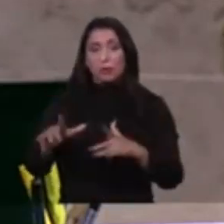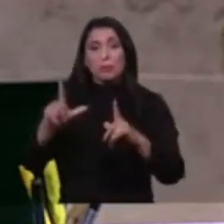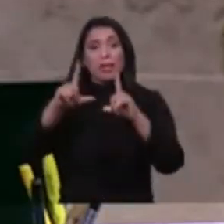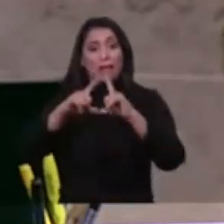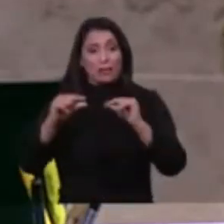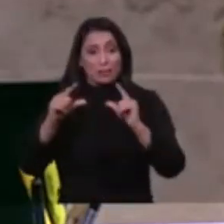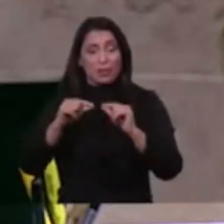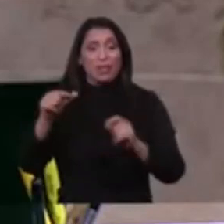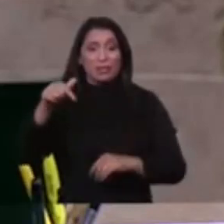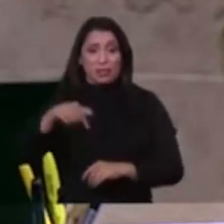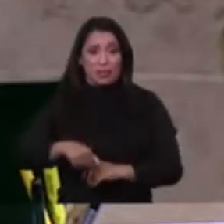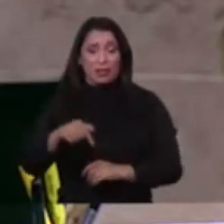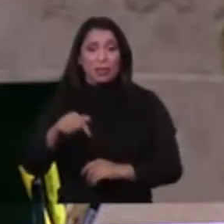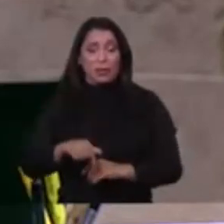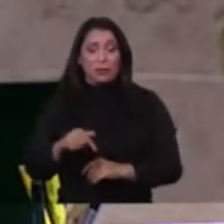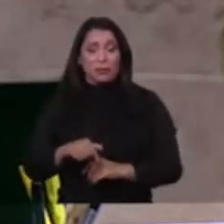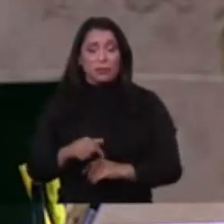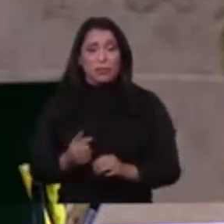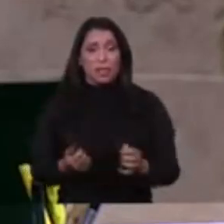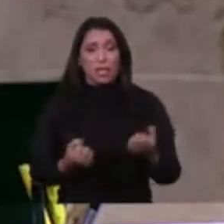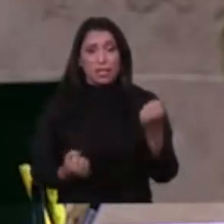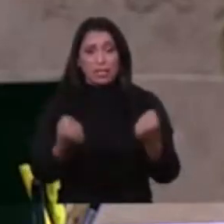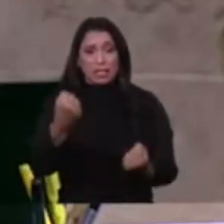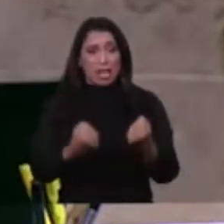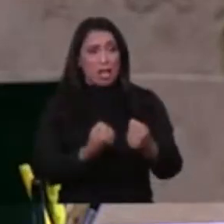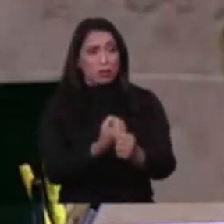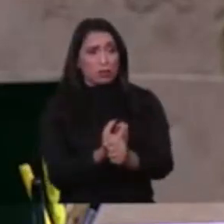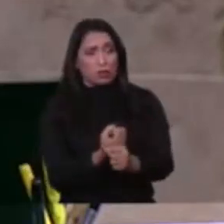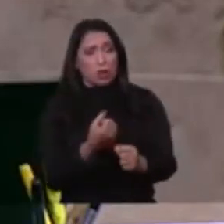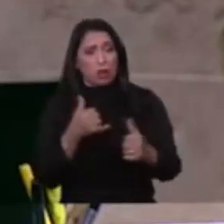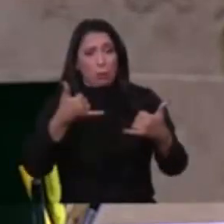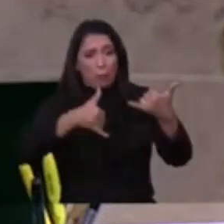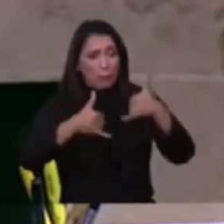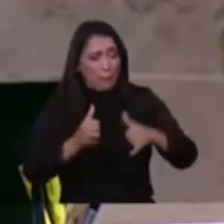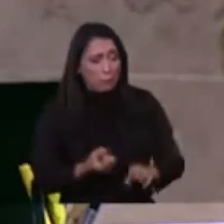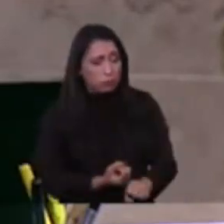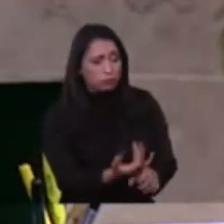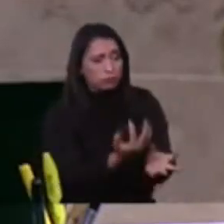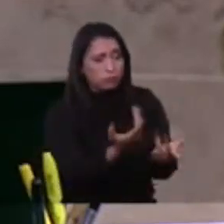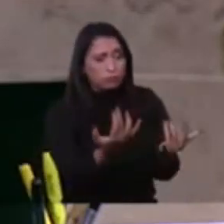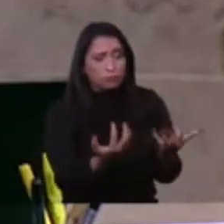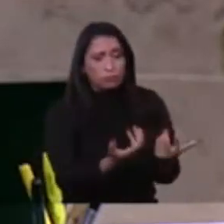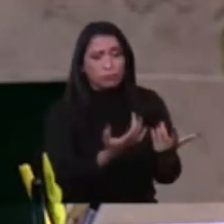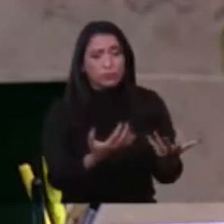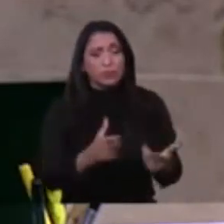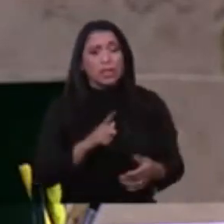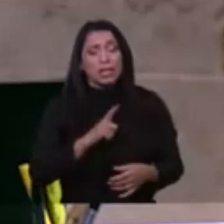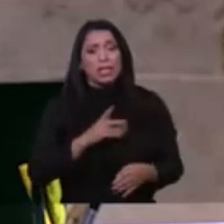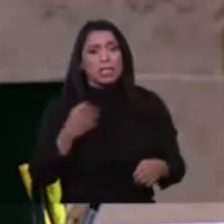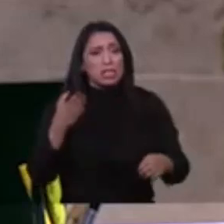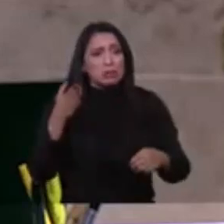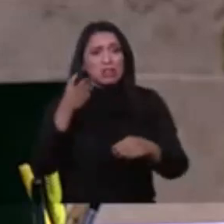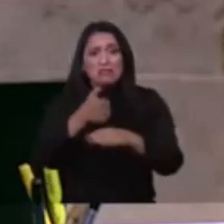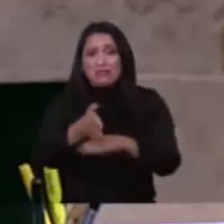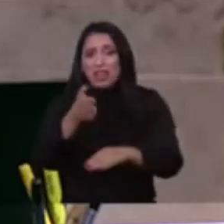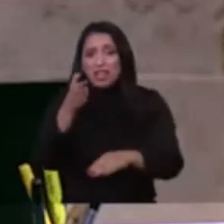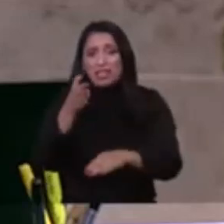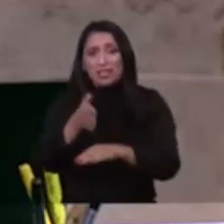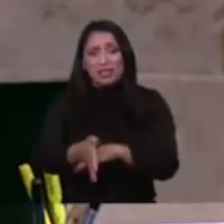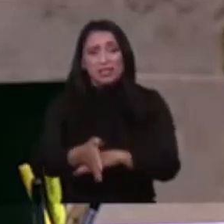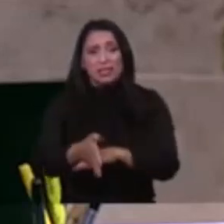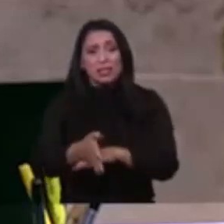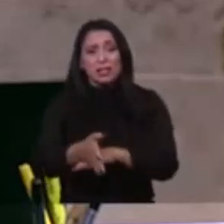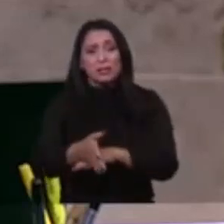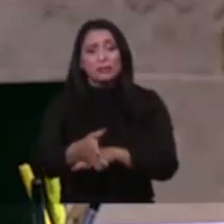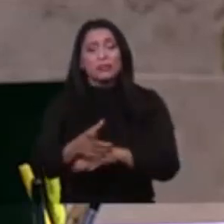República, com a queima de veículos, incêndios e tentativas de invasão e destruição